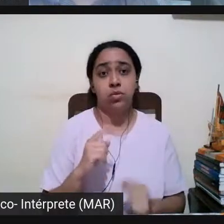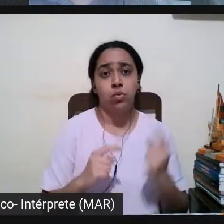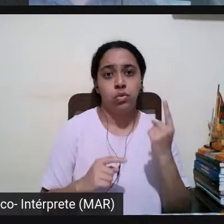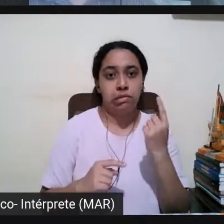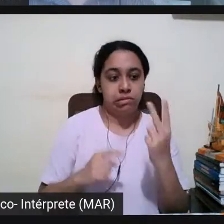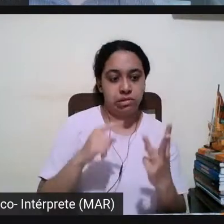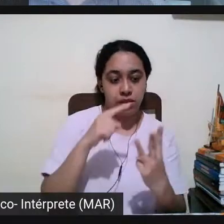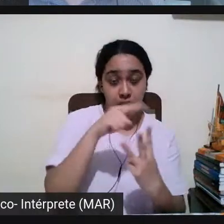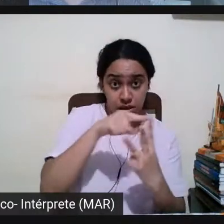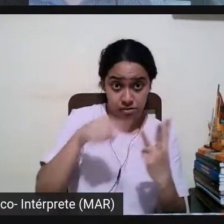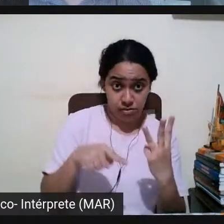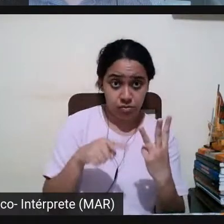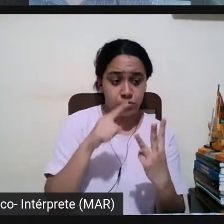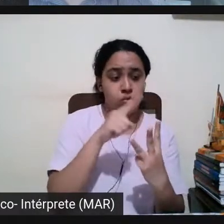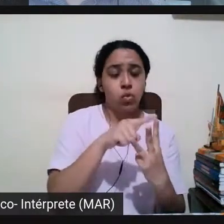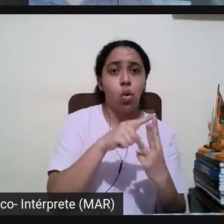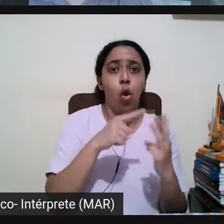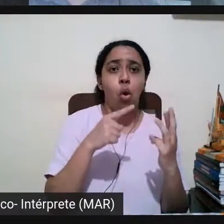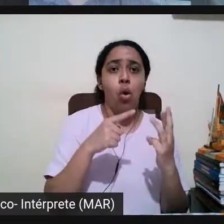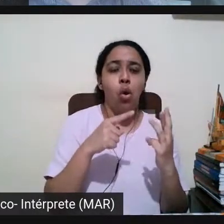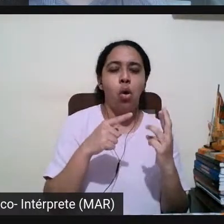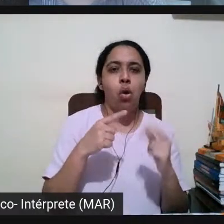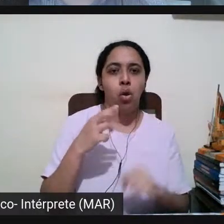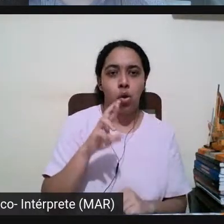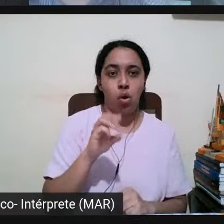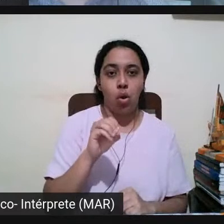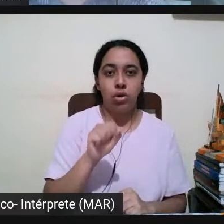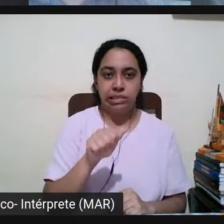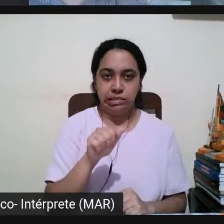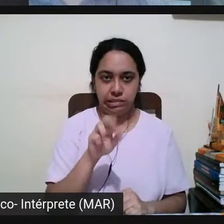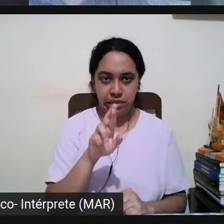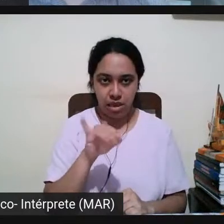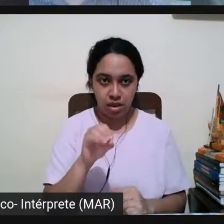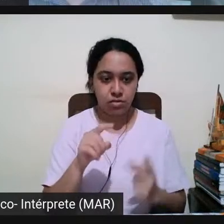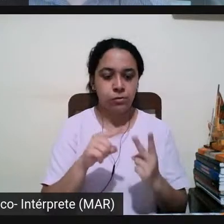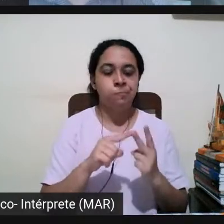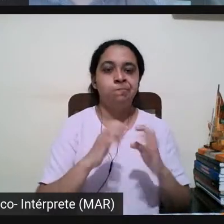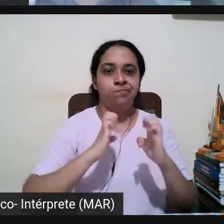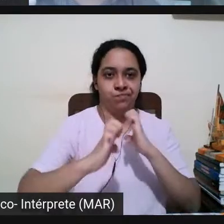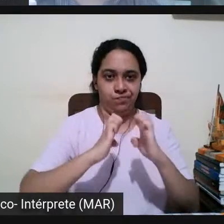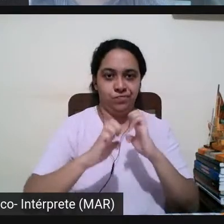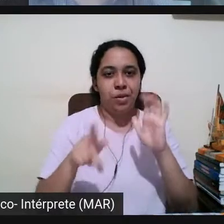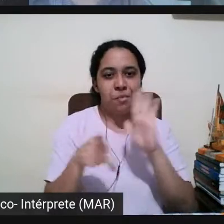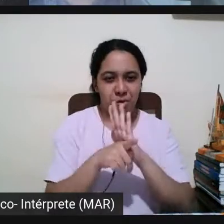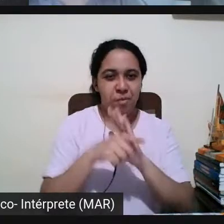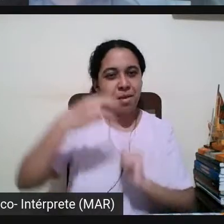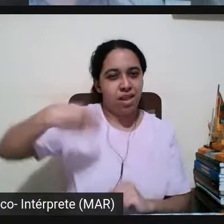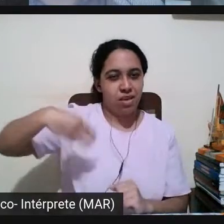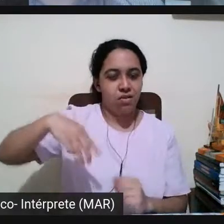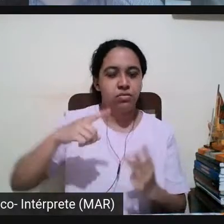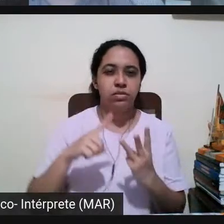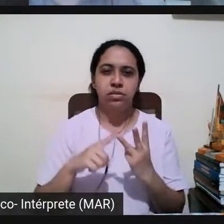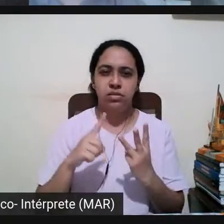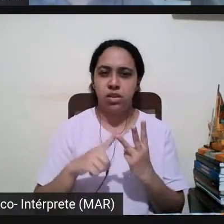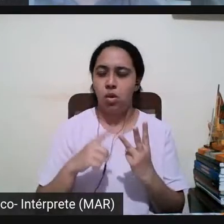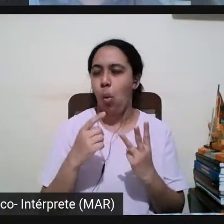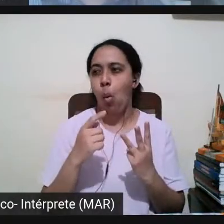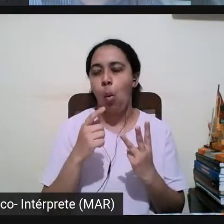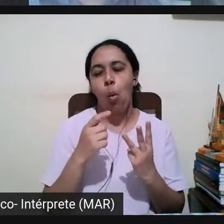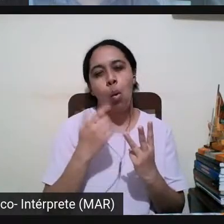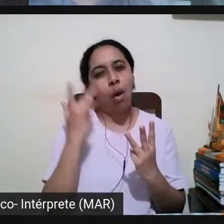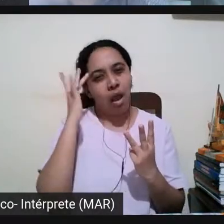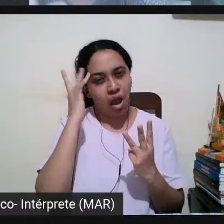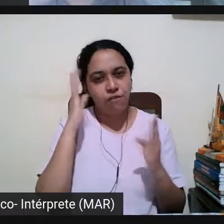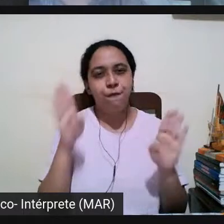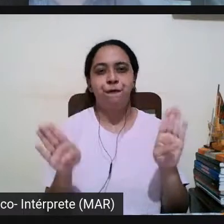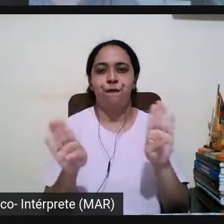Rosário outro tá em Estreito Estreito Maranhão e o terceiro esse acho que não tem a operação ainda mas